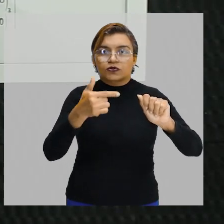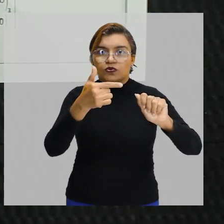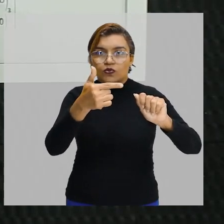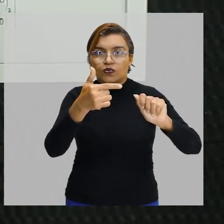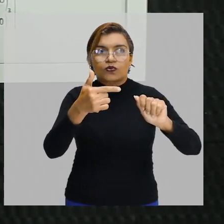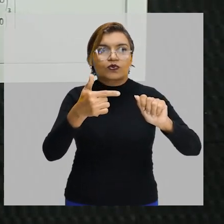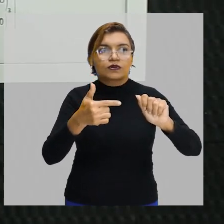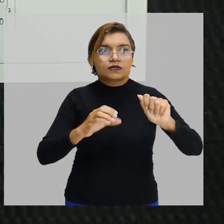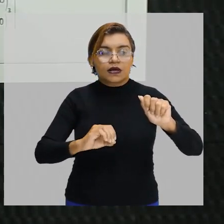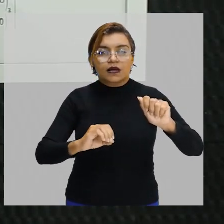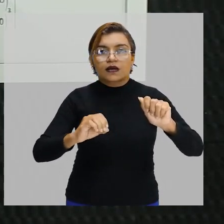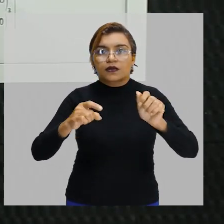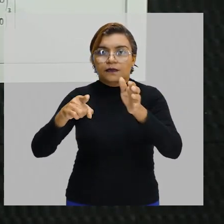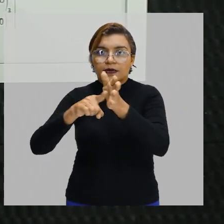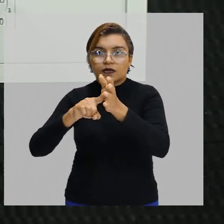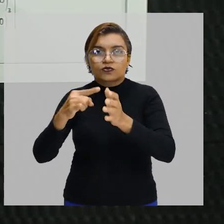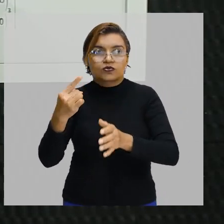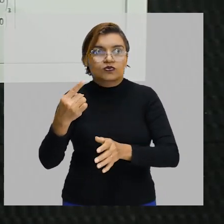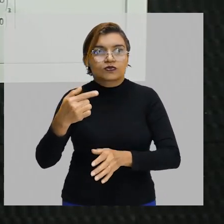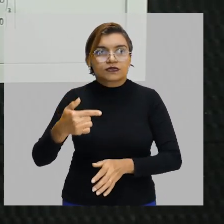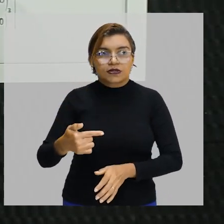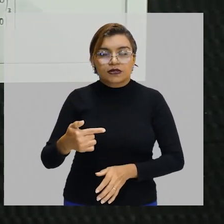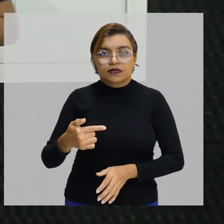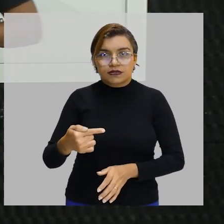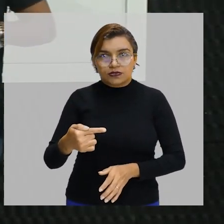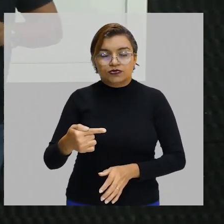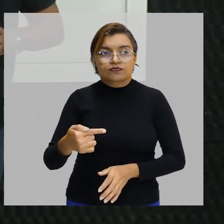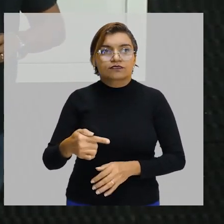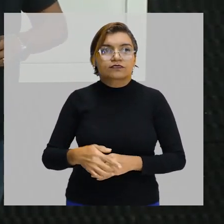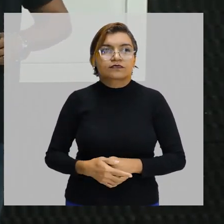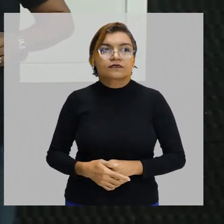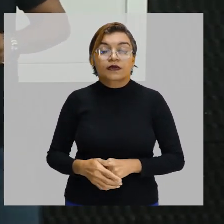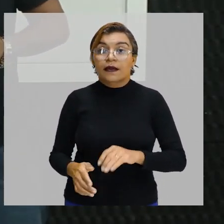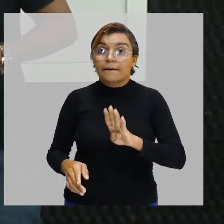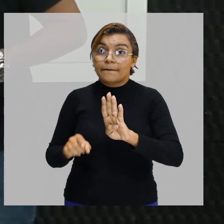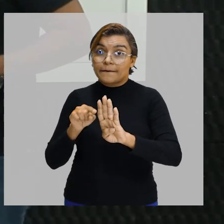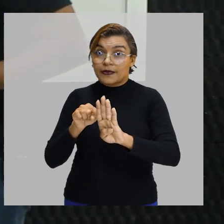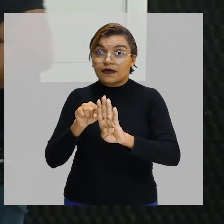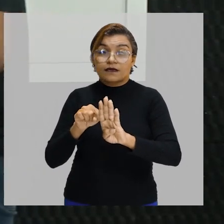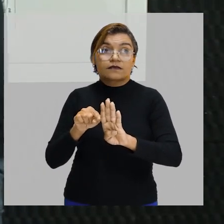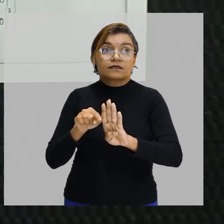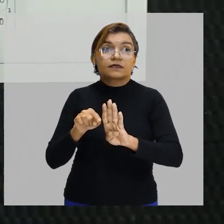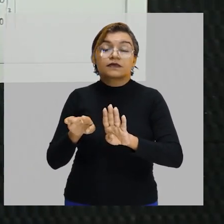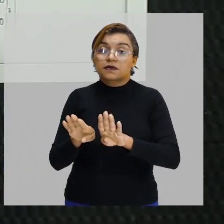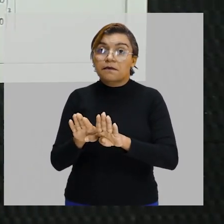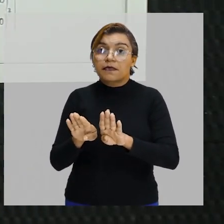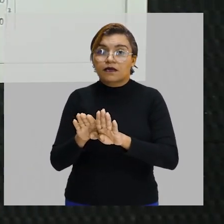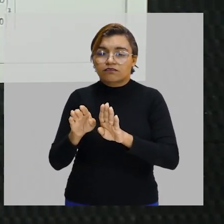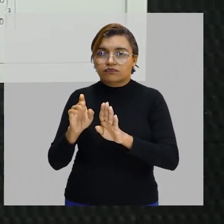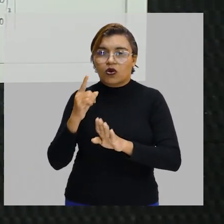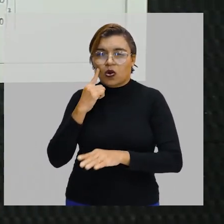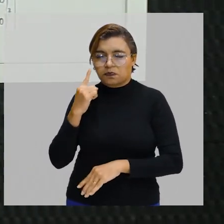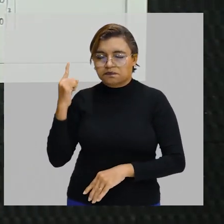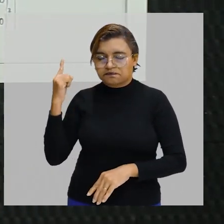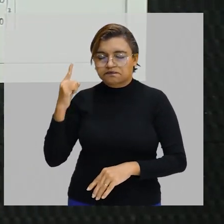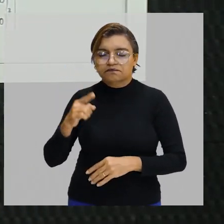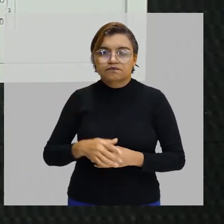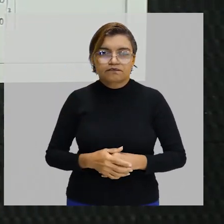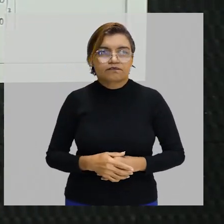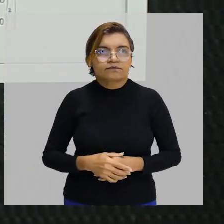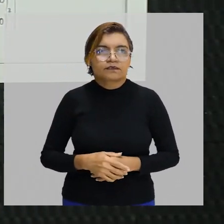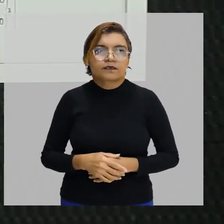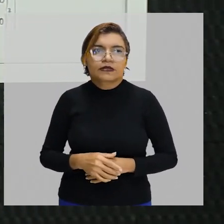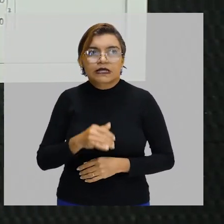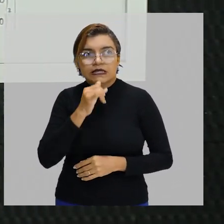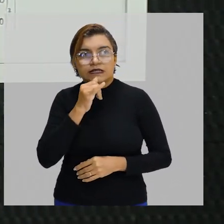B, 2, 1, menos 2 e 4. Ele quer saber o determinante de A vezes B. Olha só, então nesse